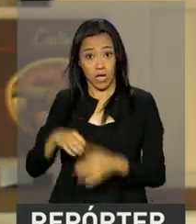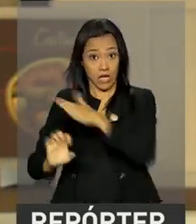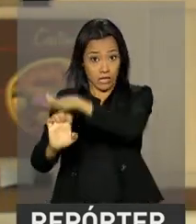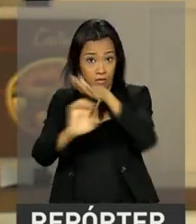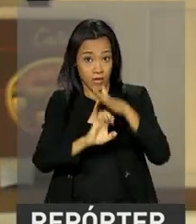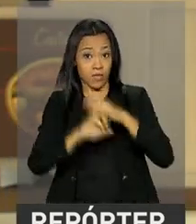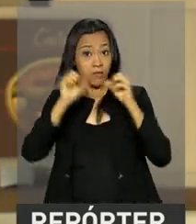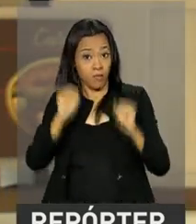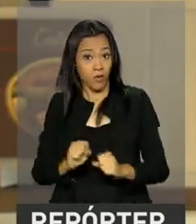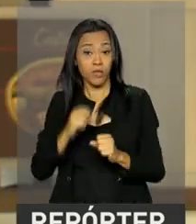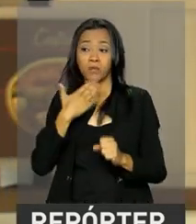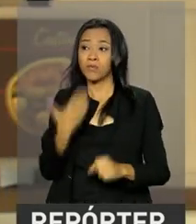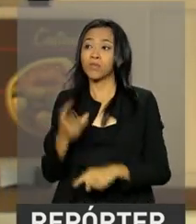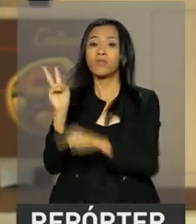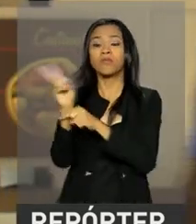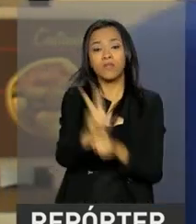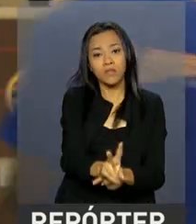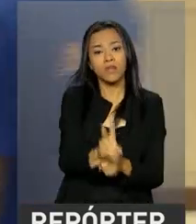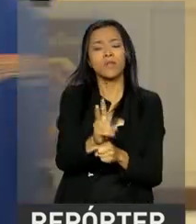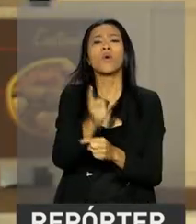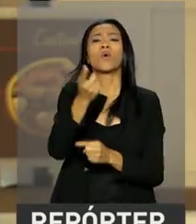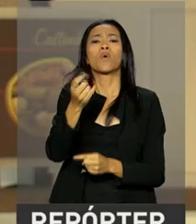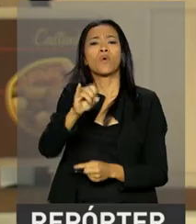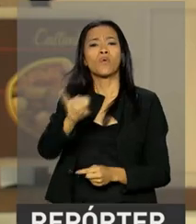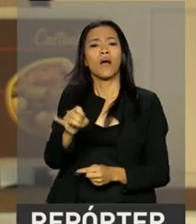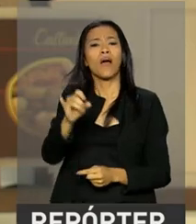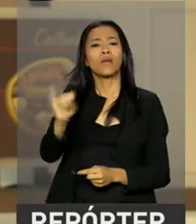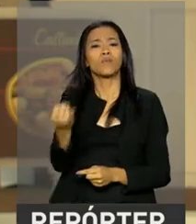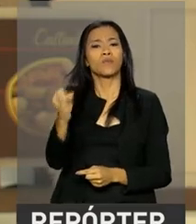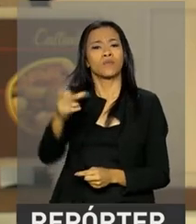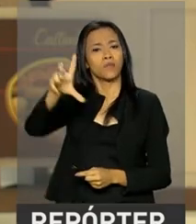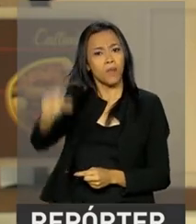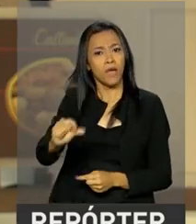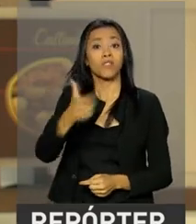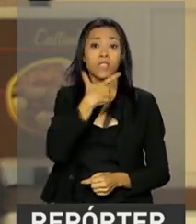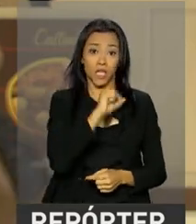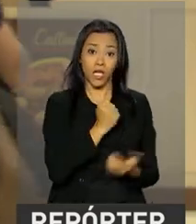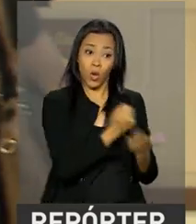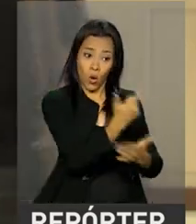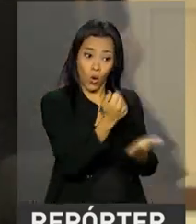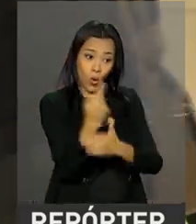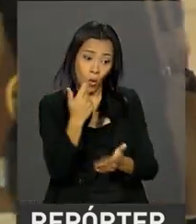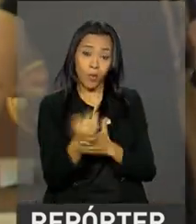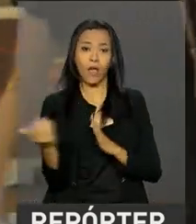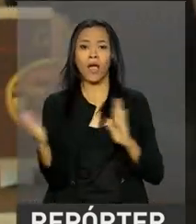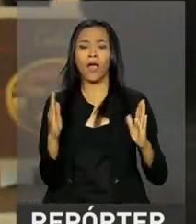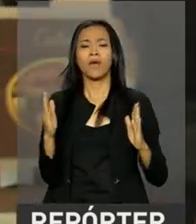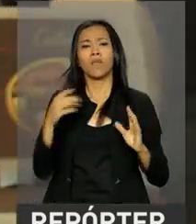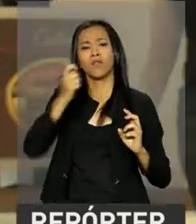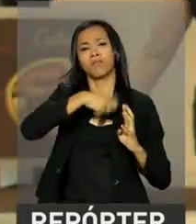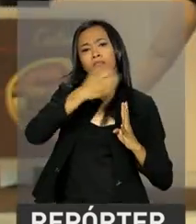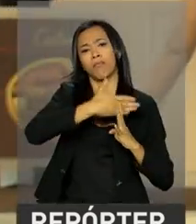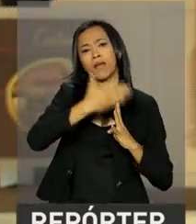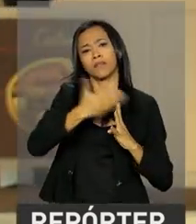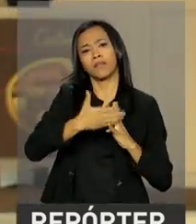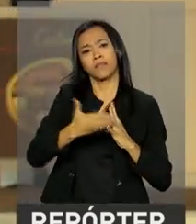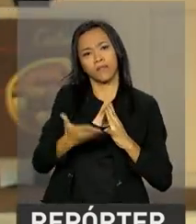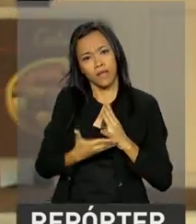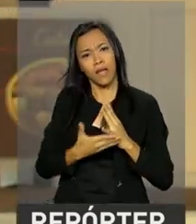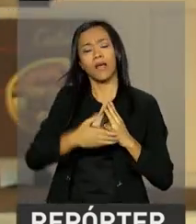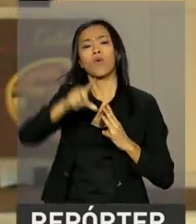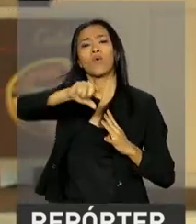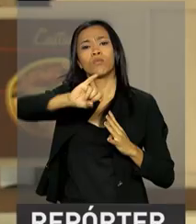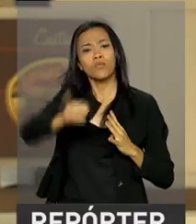uma taxa mais em conta para dinamizar os negócios e consumidores podem comprar a prazo com um custo menor em cada